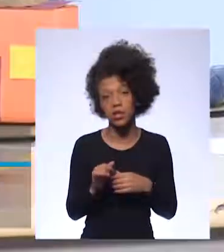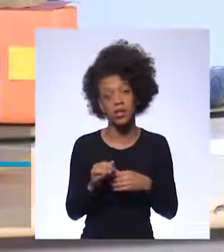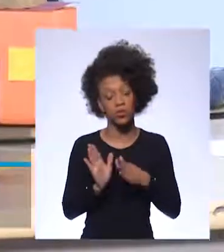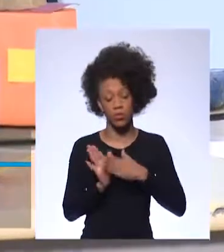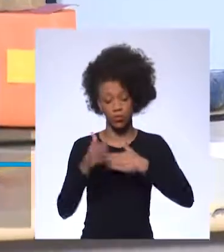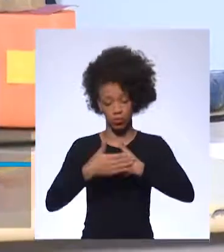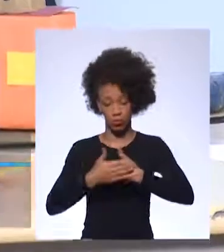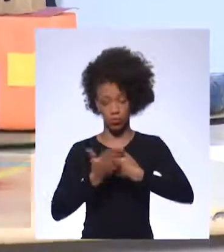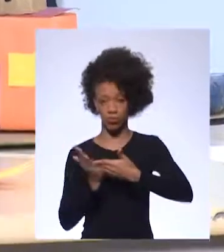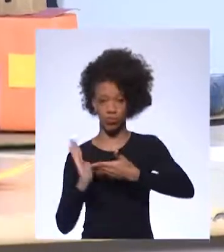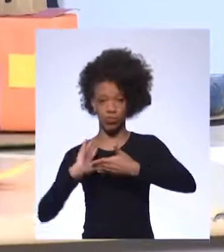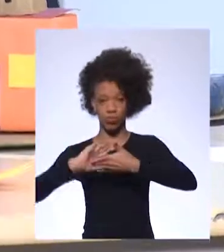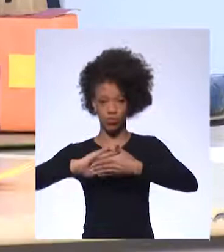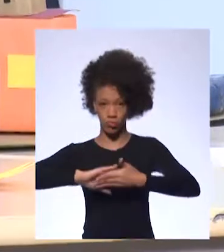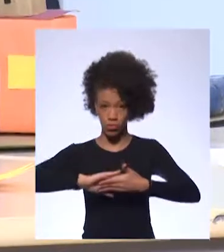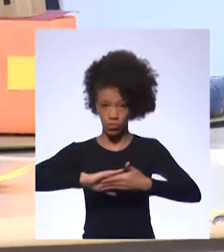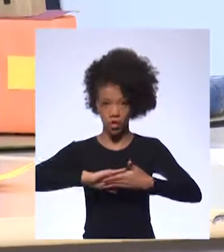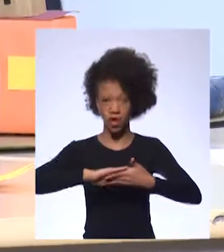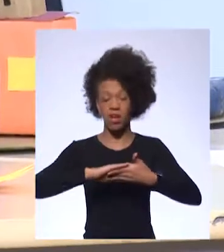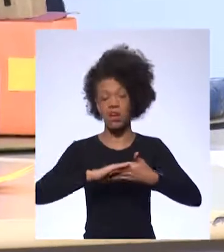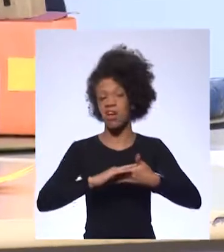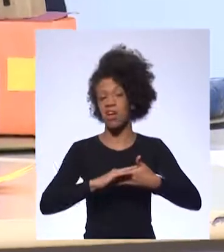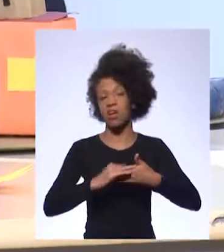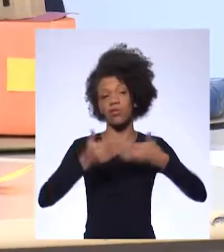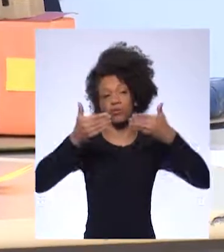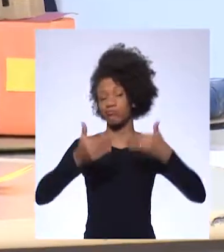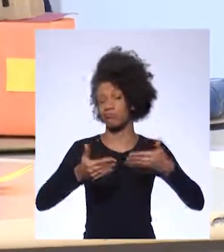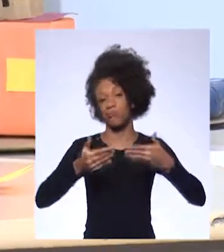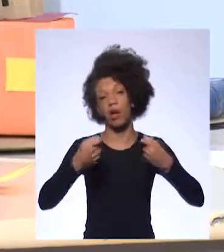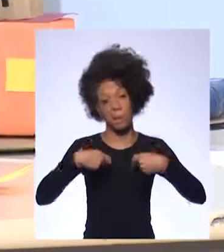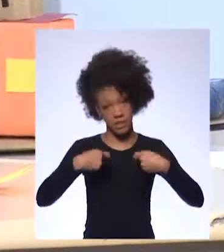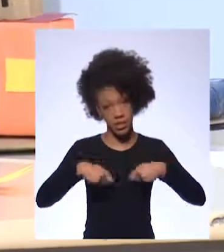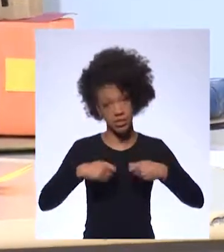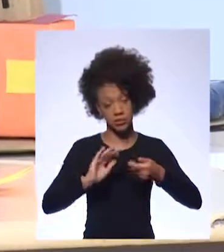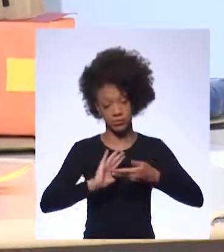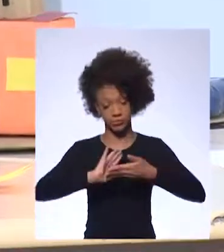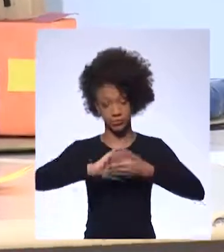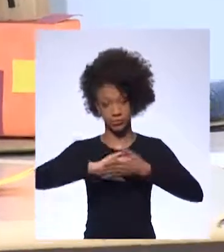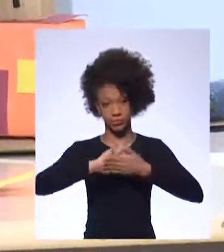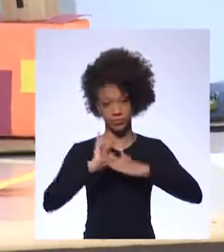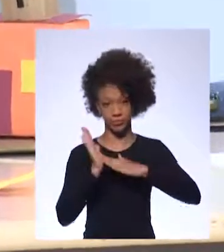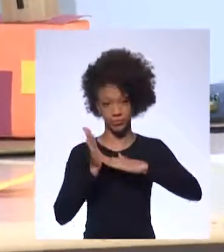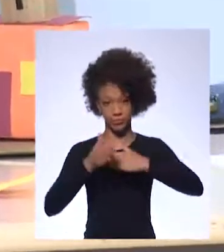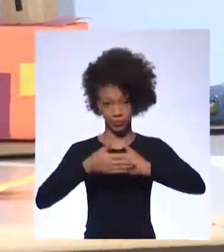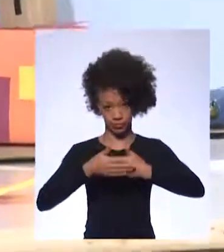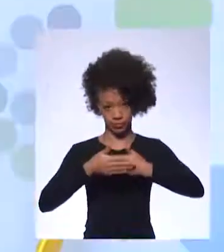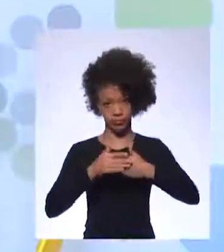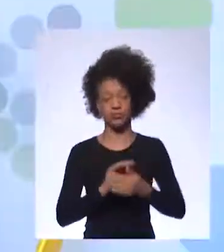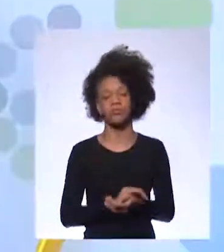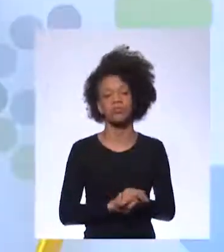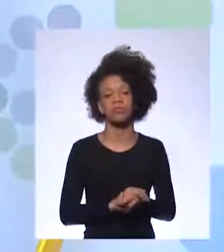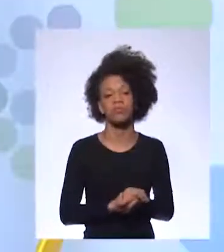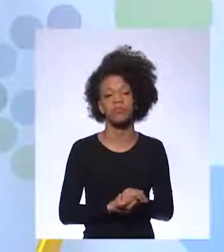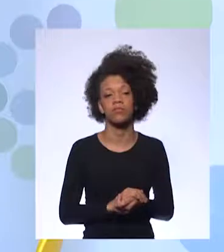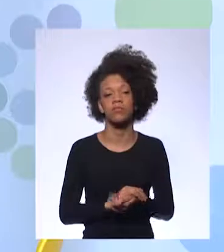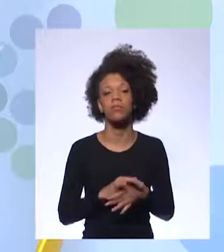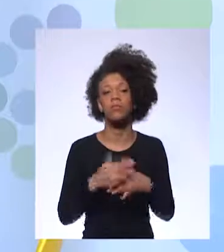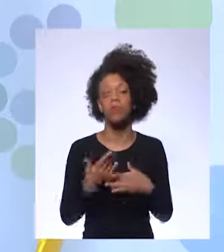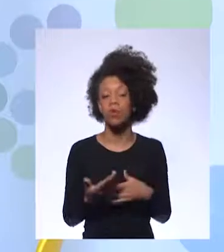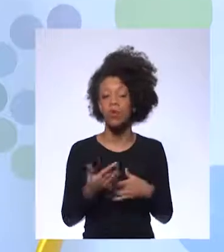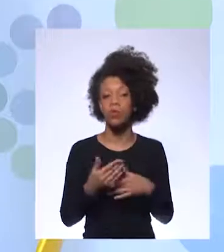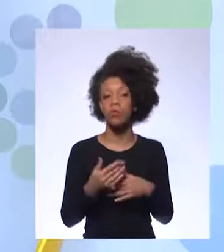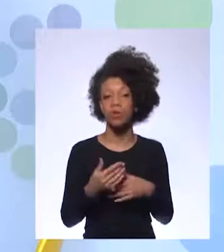preciso que esse muro fique de pé ainda mais vocês que vão colar com Cola normal comum a cola quente ela até Cola como a cidade era murada